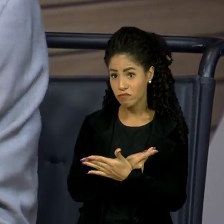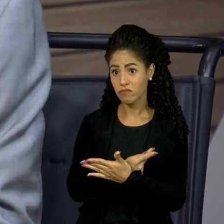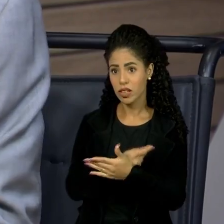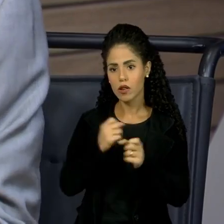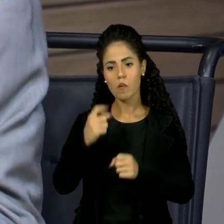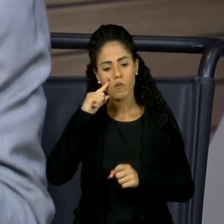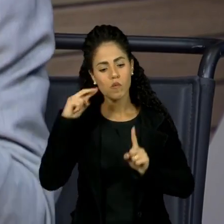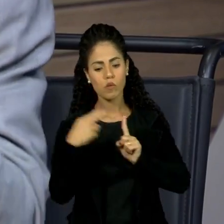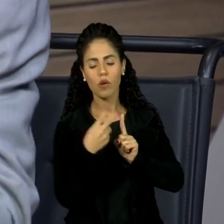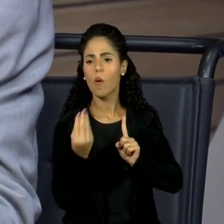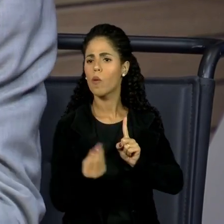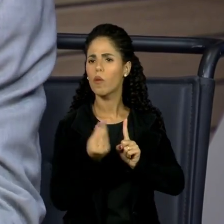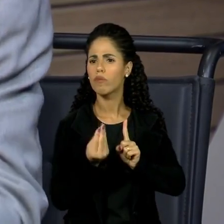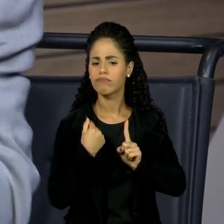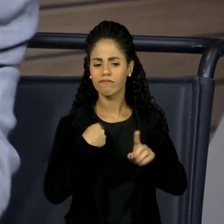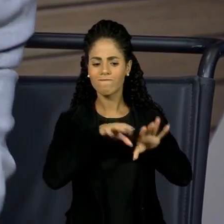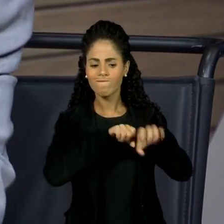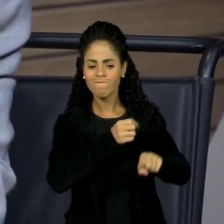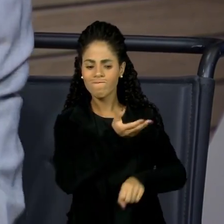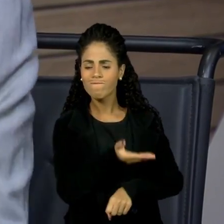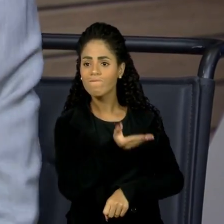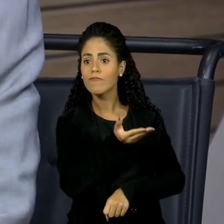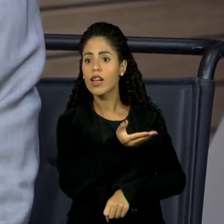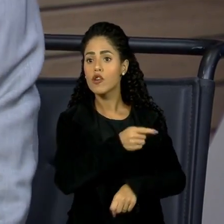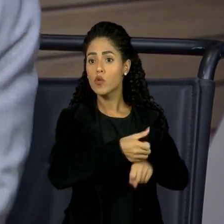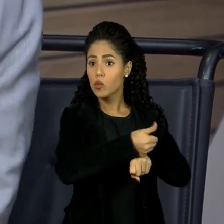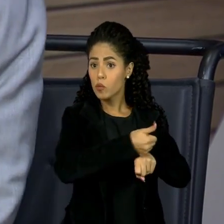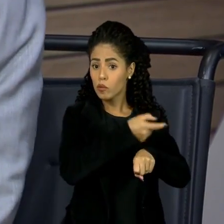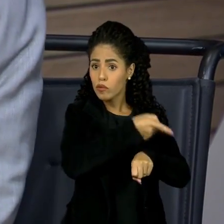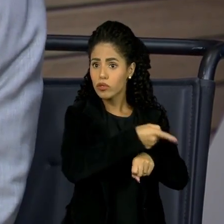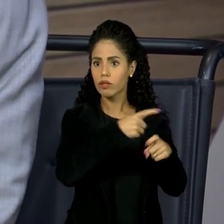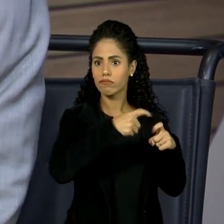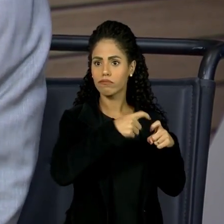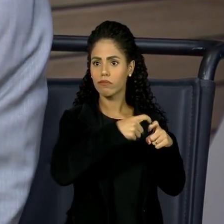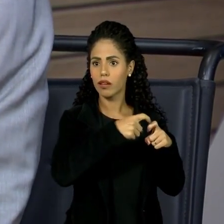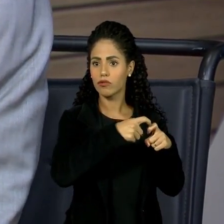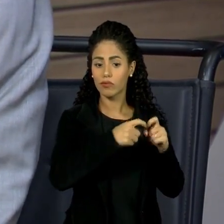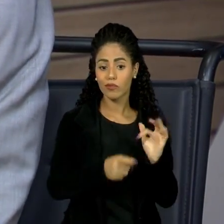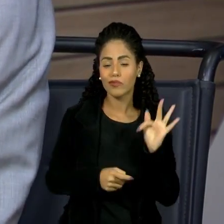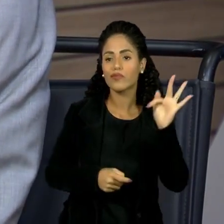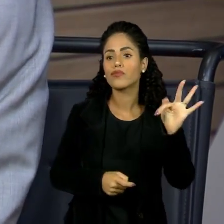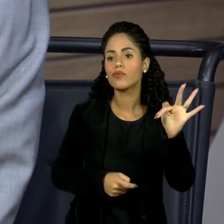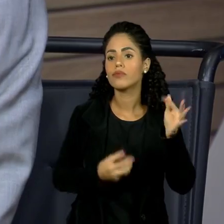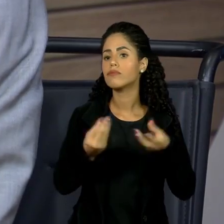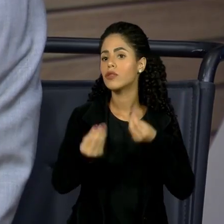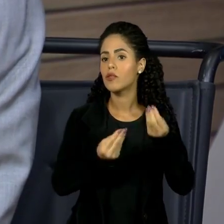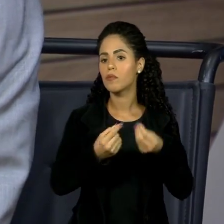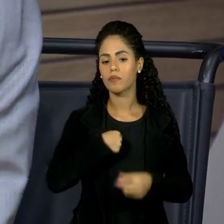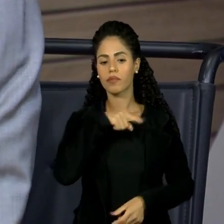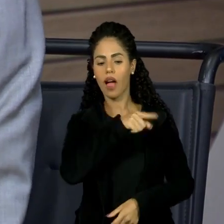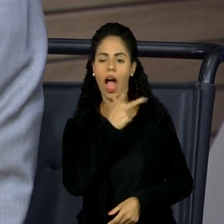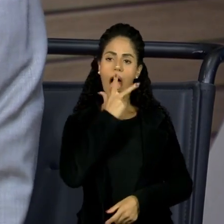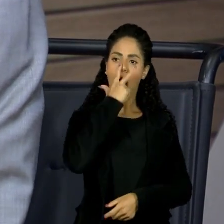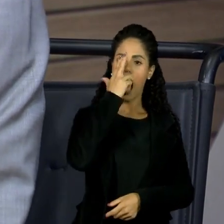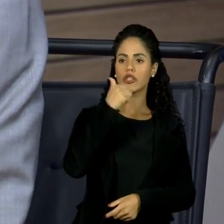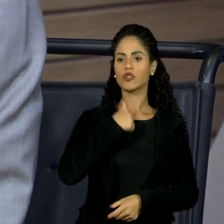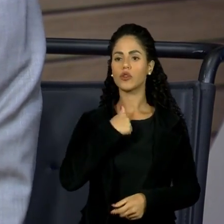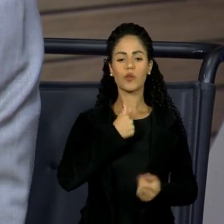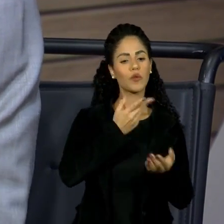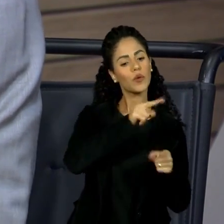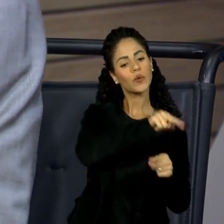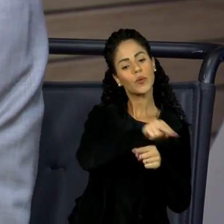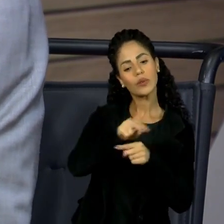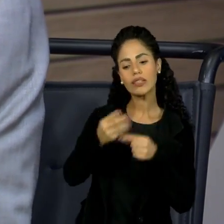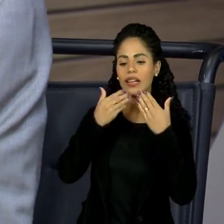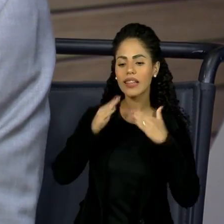ponto de vista da formação universitária desses futuros profissionais que estão achando que vão tratar de